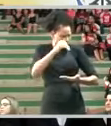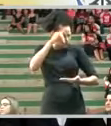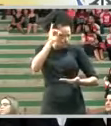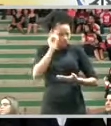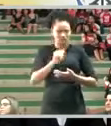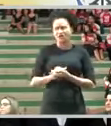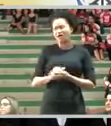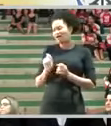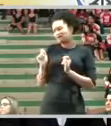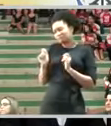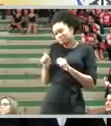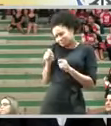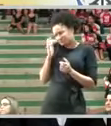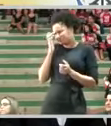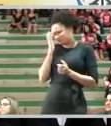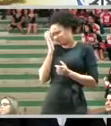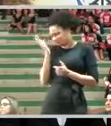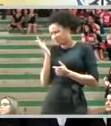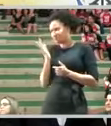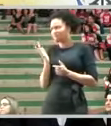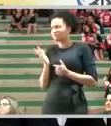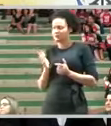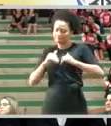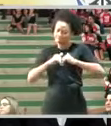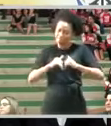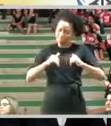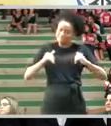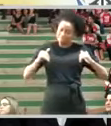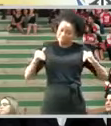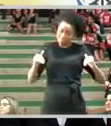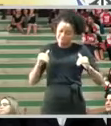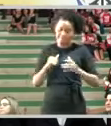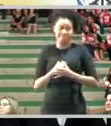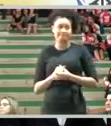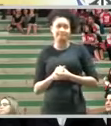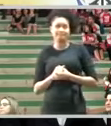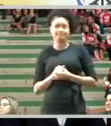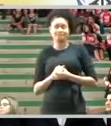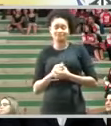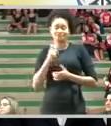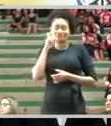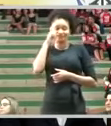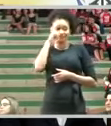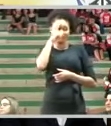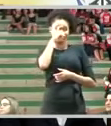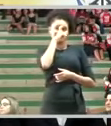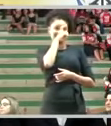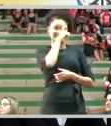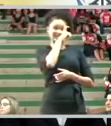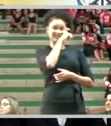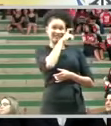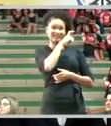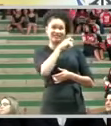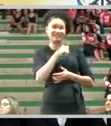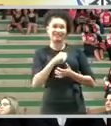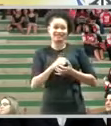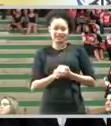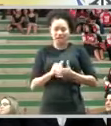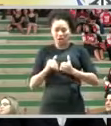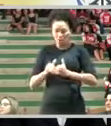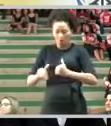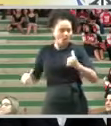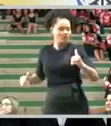que é fácil. Você pode separar. O difícil é manter ela longe dos